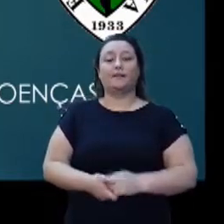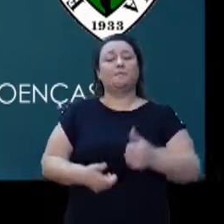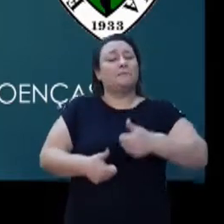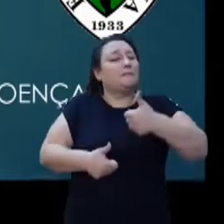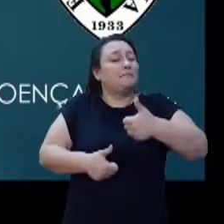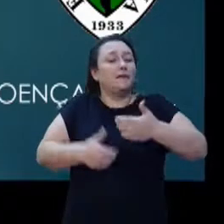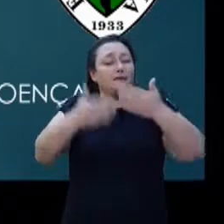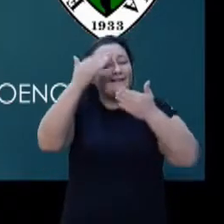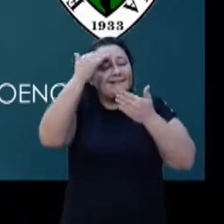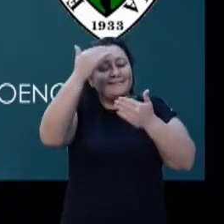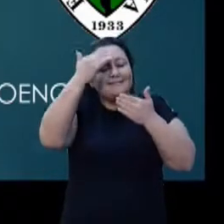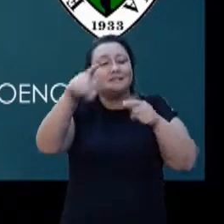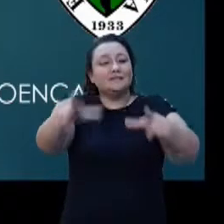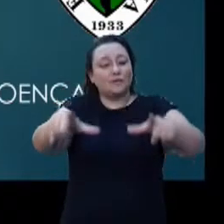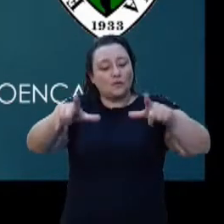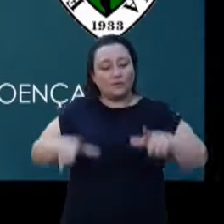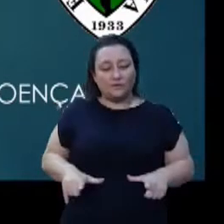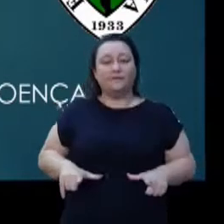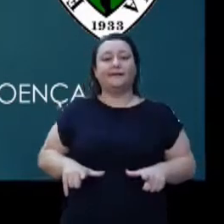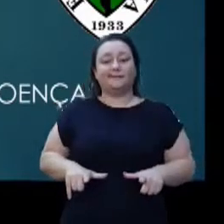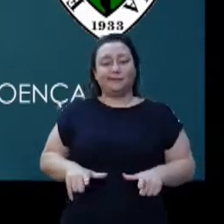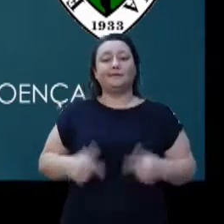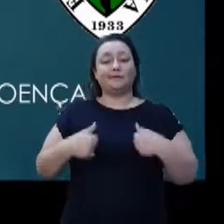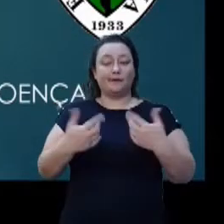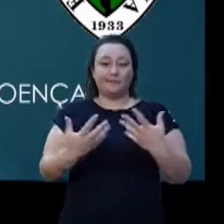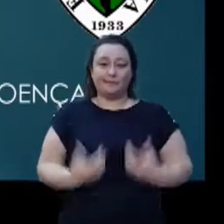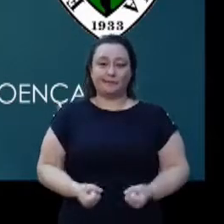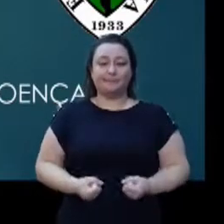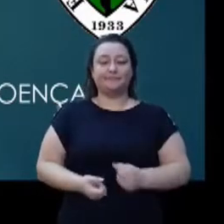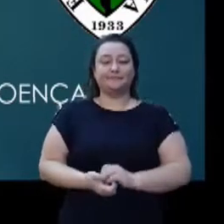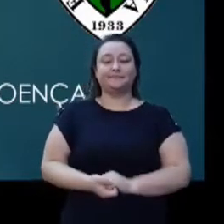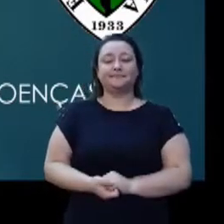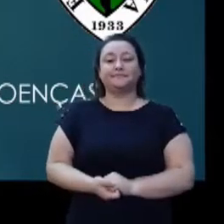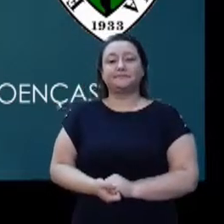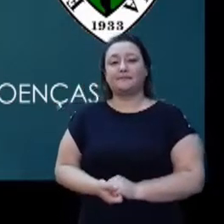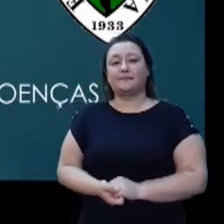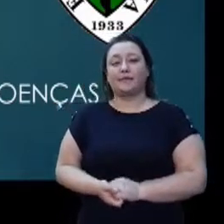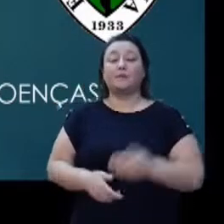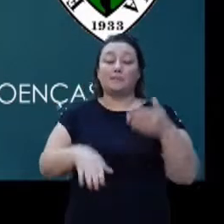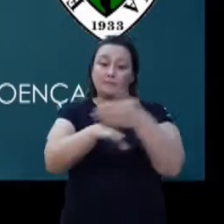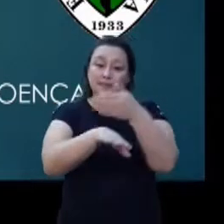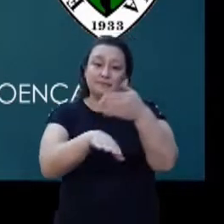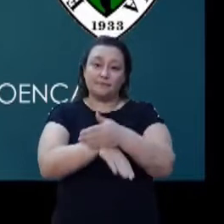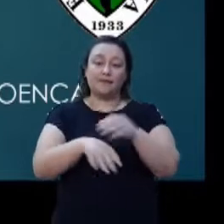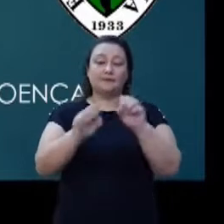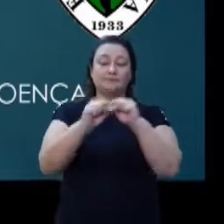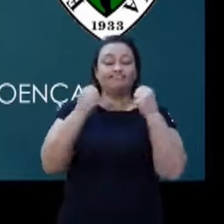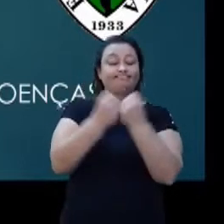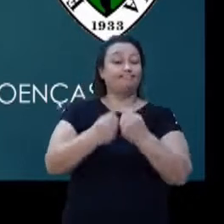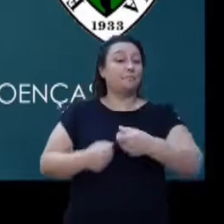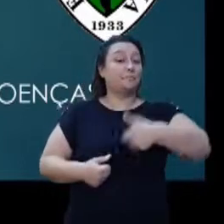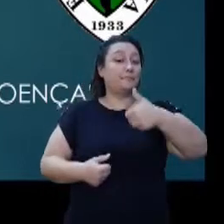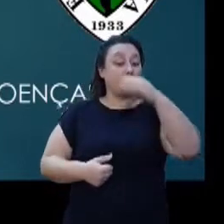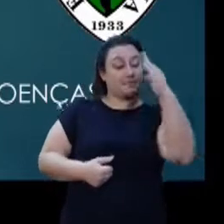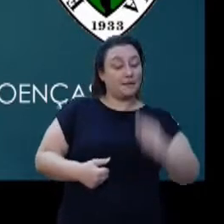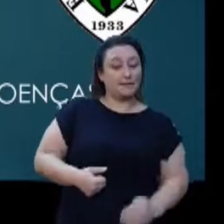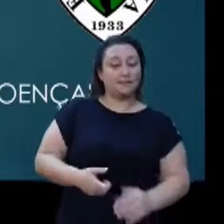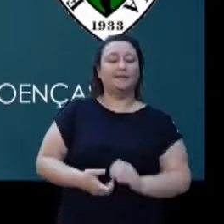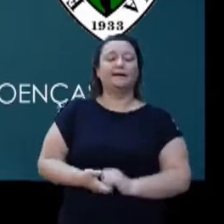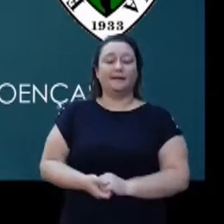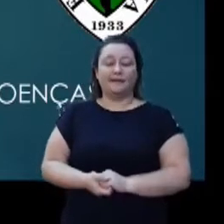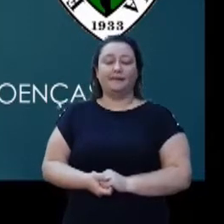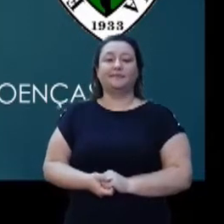o convite da Associação de Paraparesia Espástica Hereditária do Brasil para estar participando desse primeiro webinário brasileiro de paraparesias